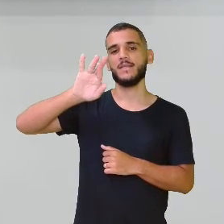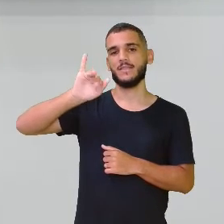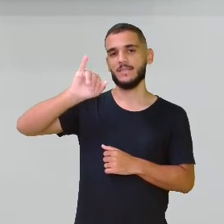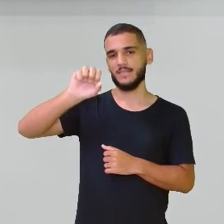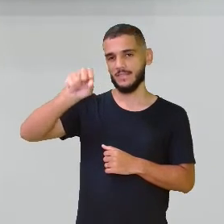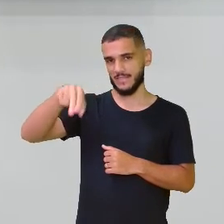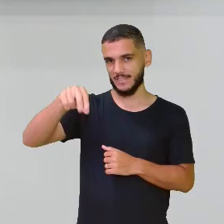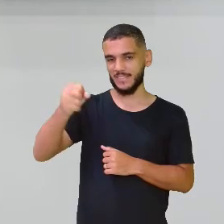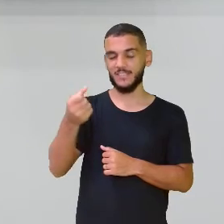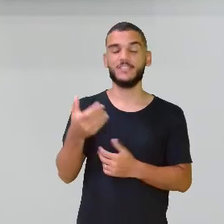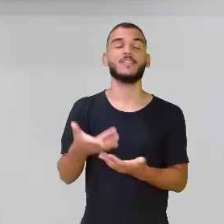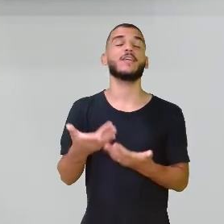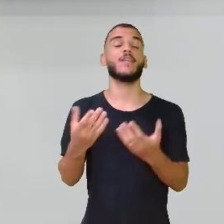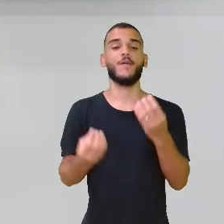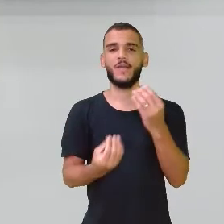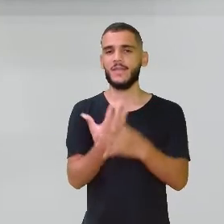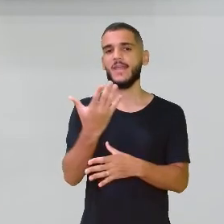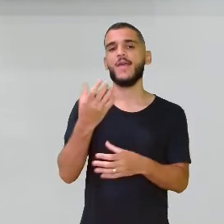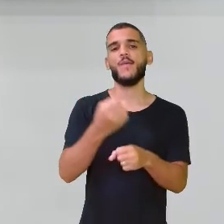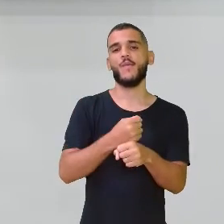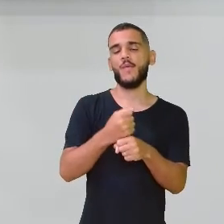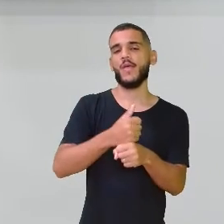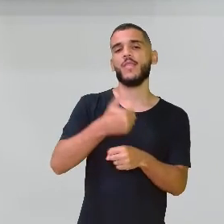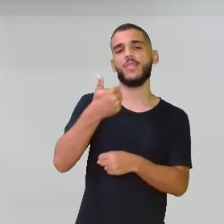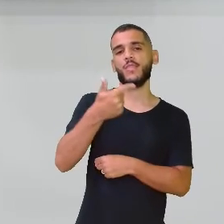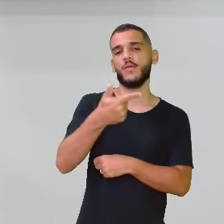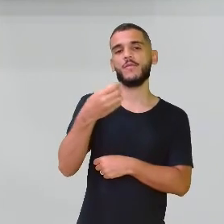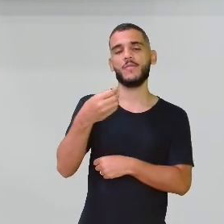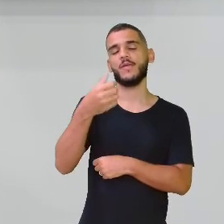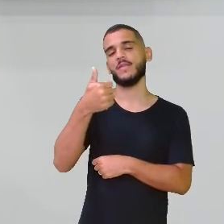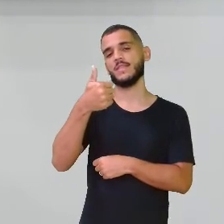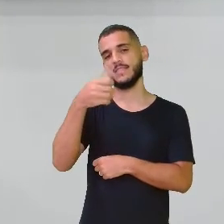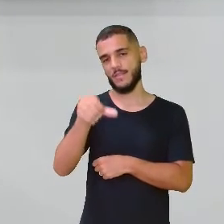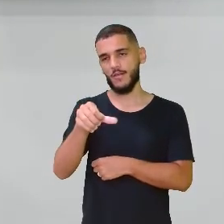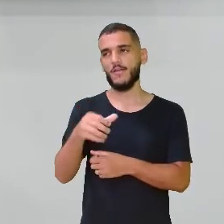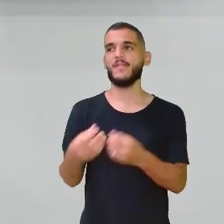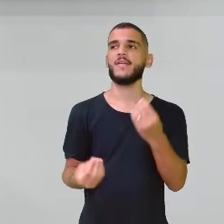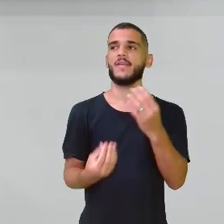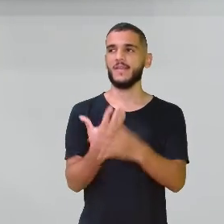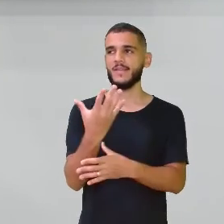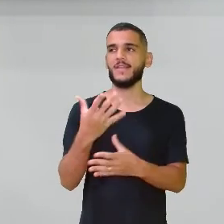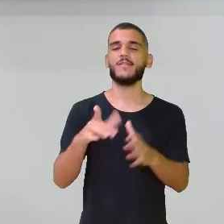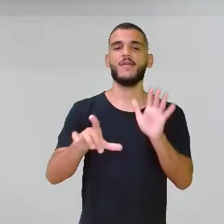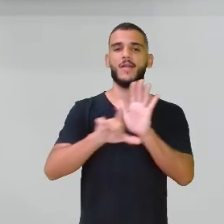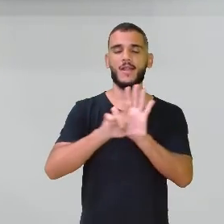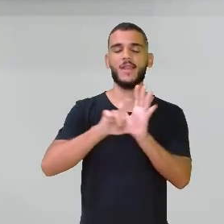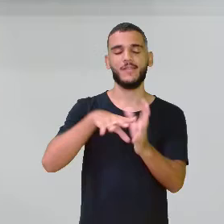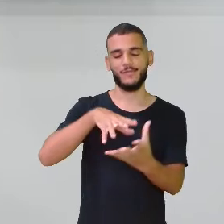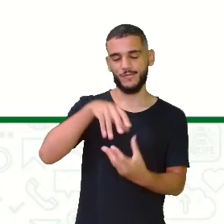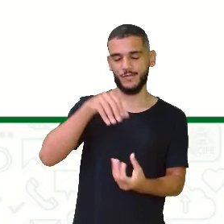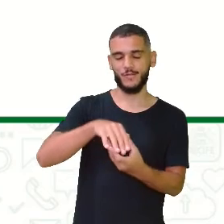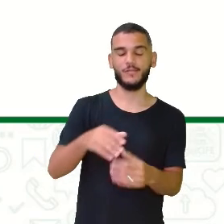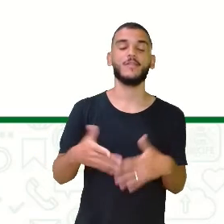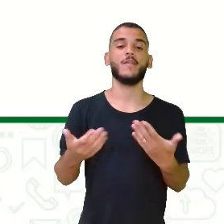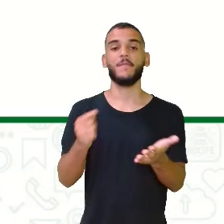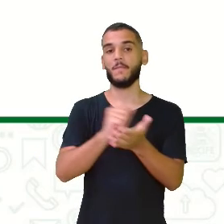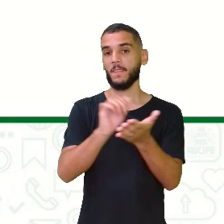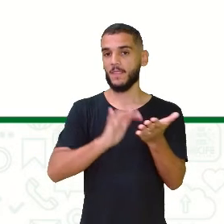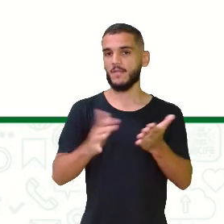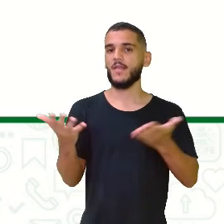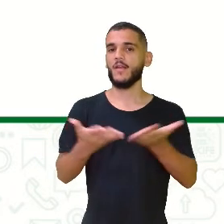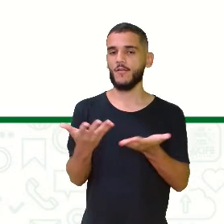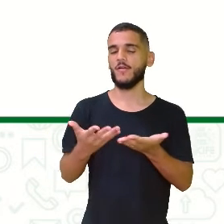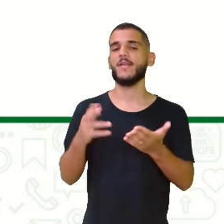aula ilustrando, trazendo para a gente essa linda produção que eles fizeram sobre o Estatuto do Idoso. Chegou a hora da atividade, gente. Vocês vão